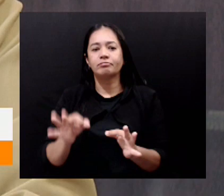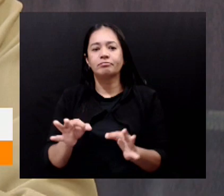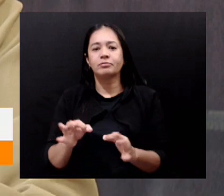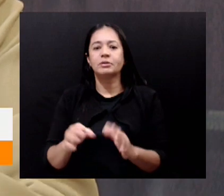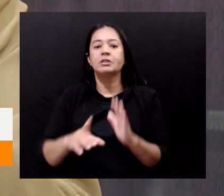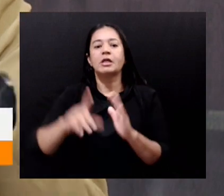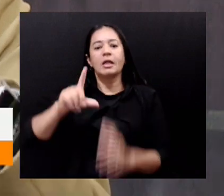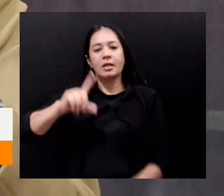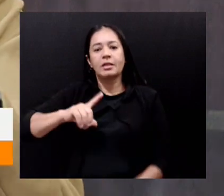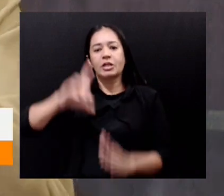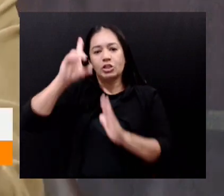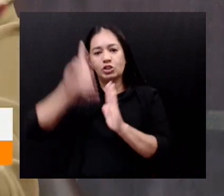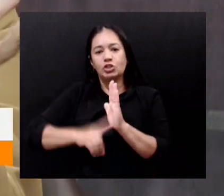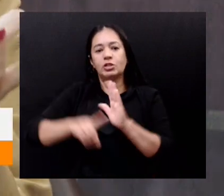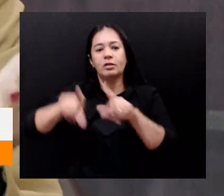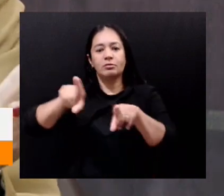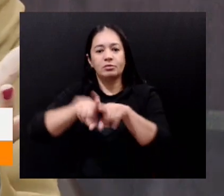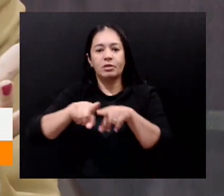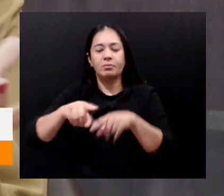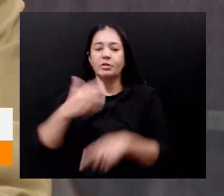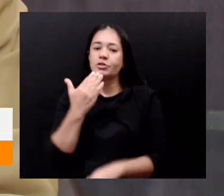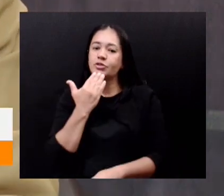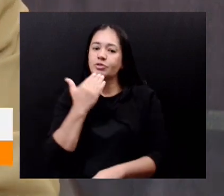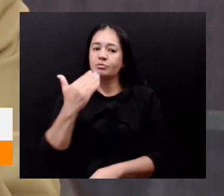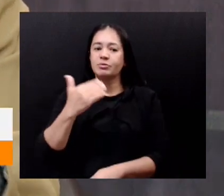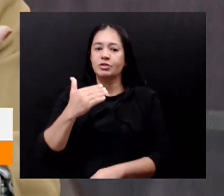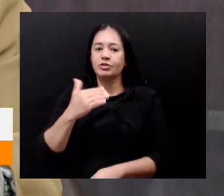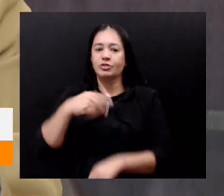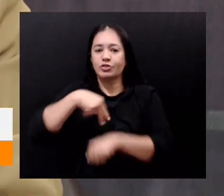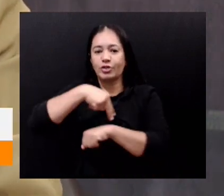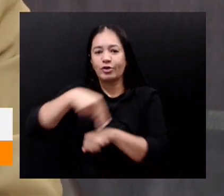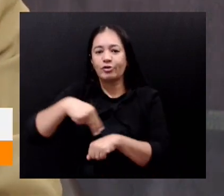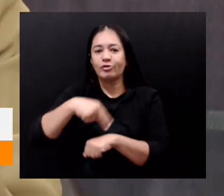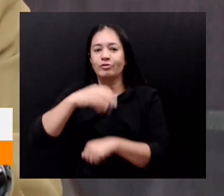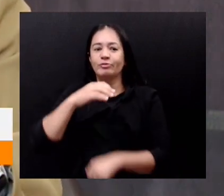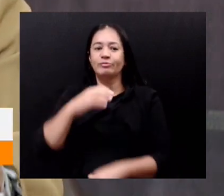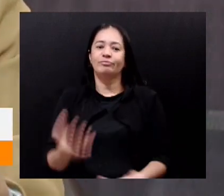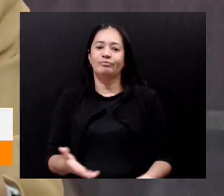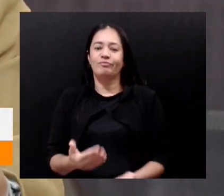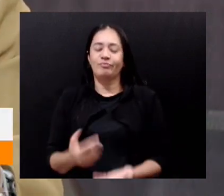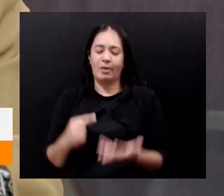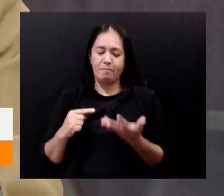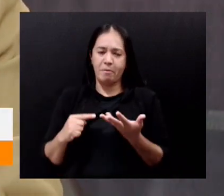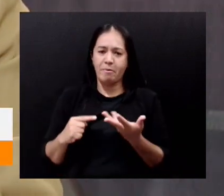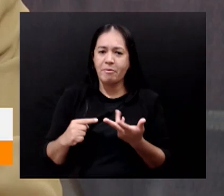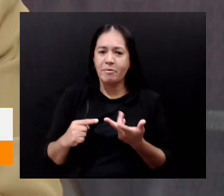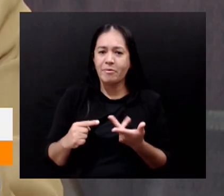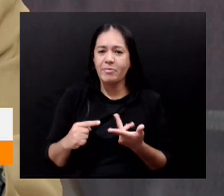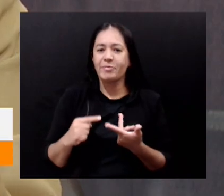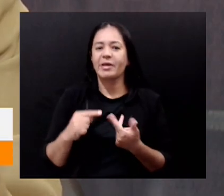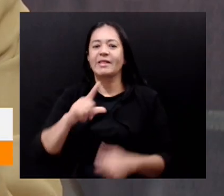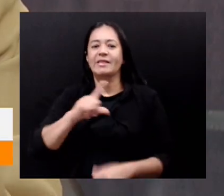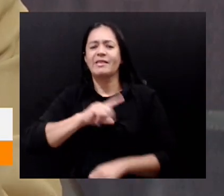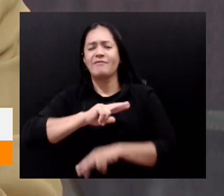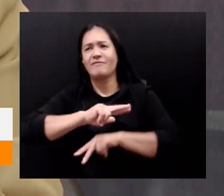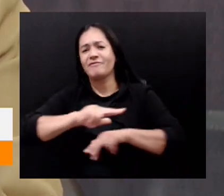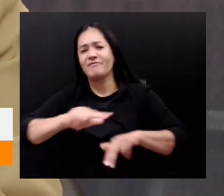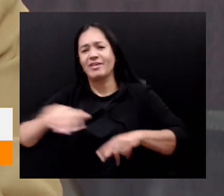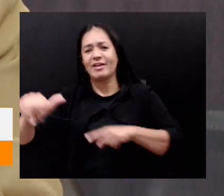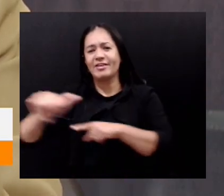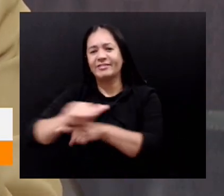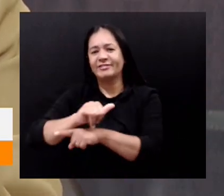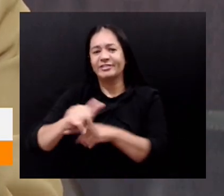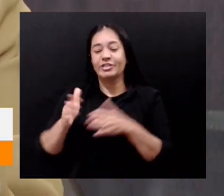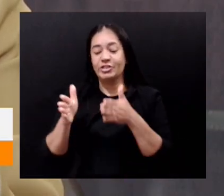essa nacionalidade. Então existe um leque e uma forma muito vasta da pessoa chegar e entrar